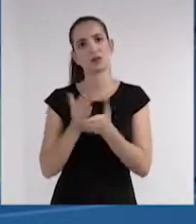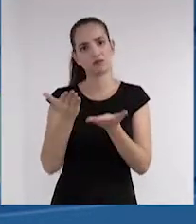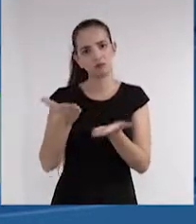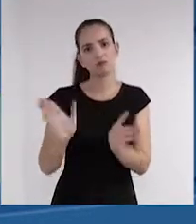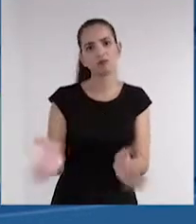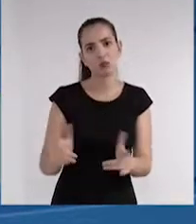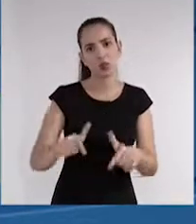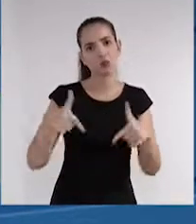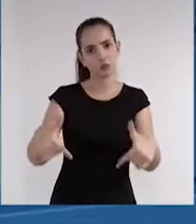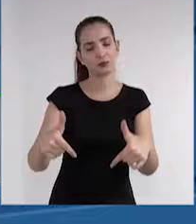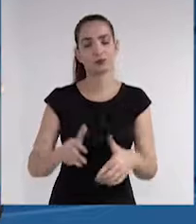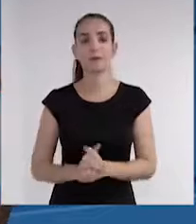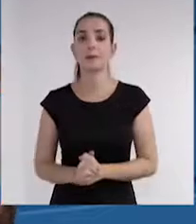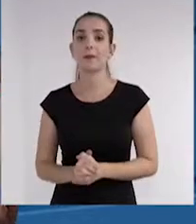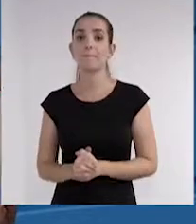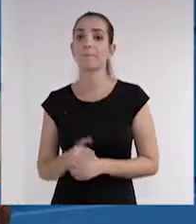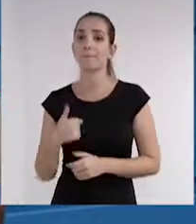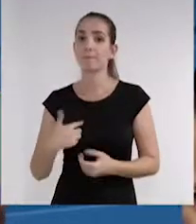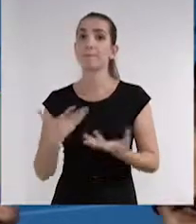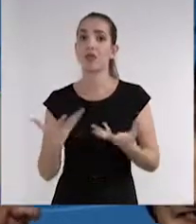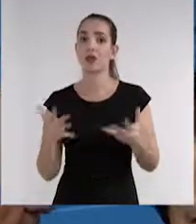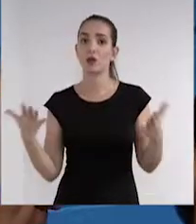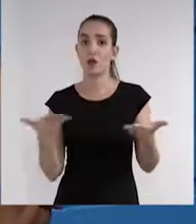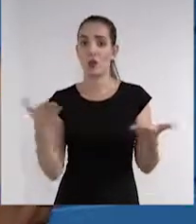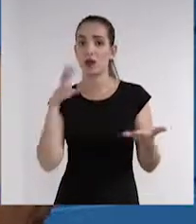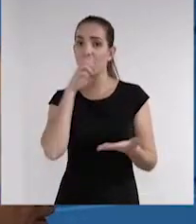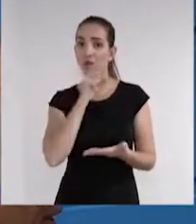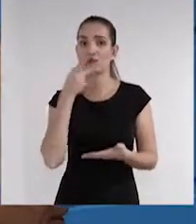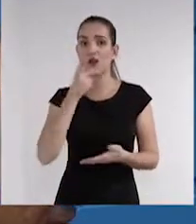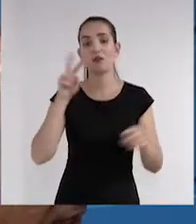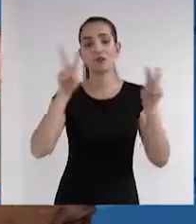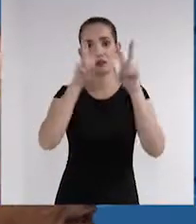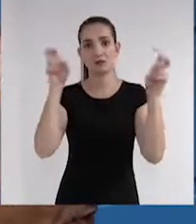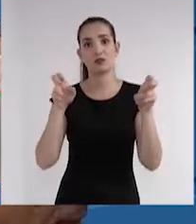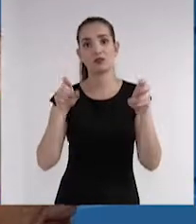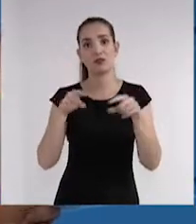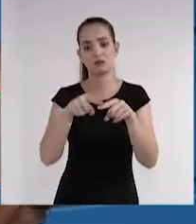aqui, em relação à questão da reforma agrária. Primeiro que